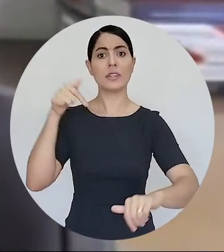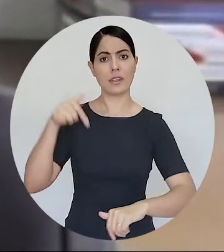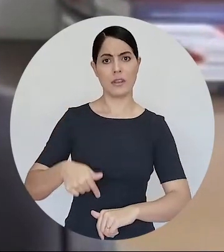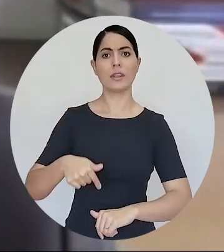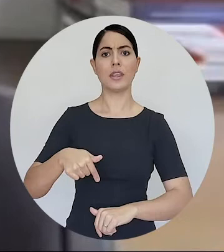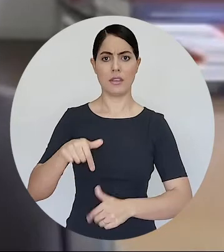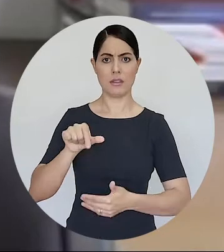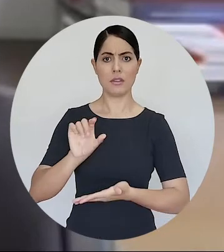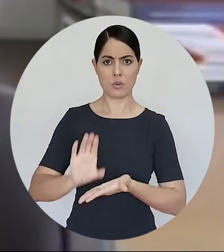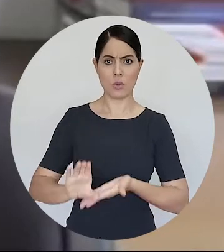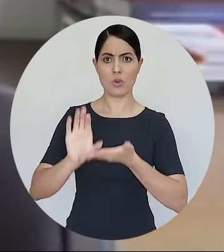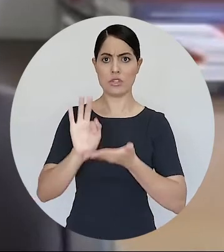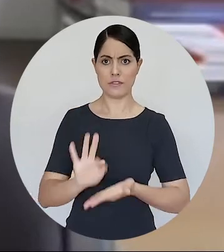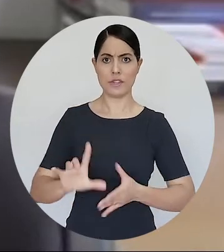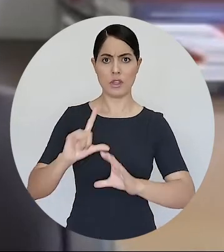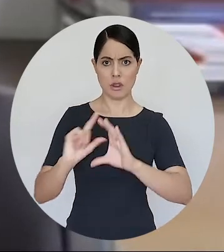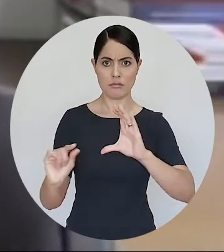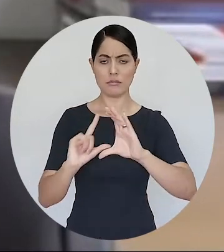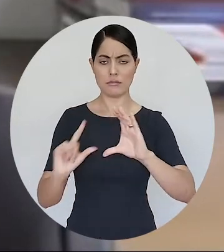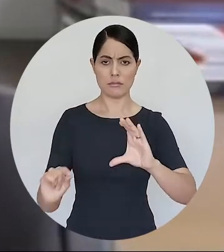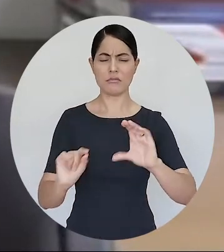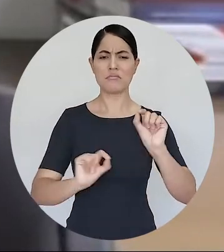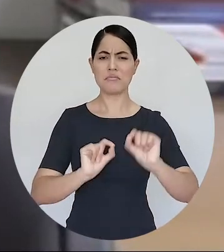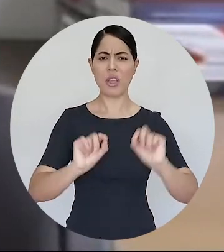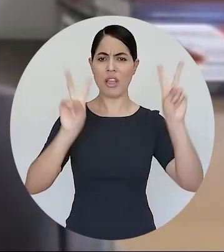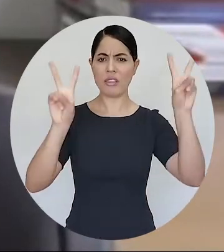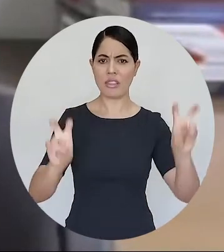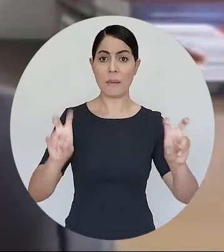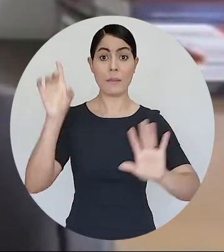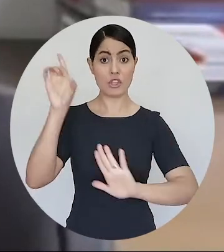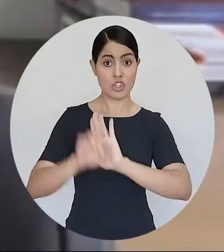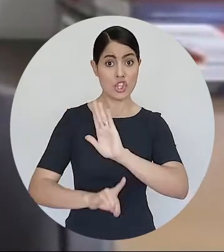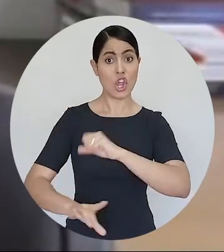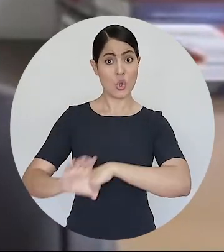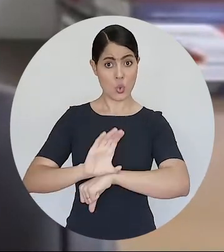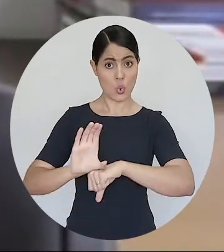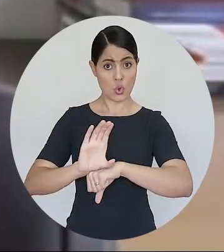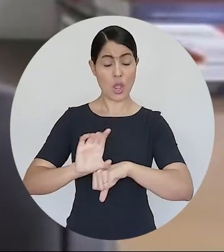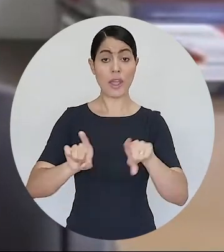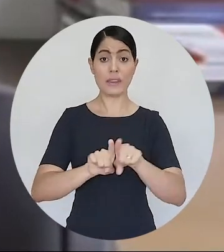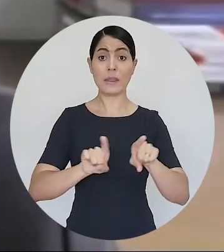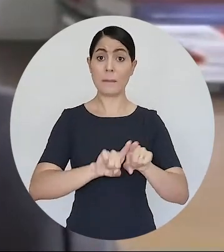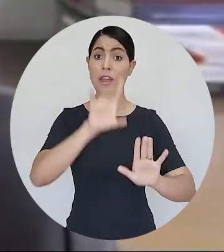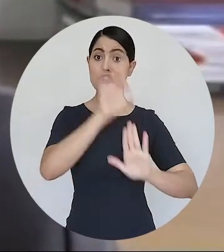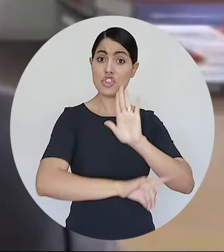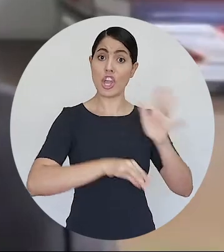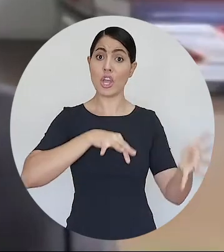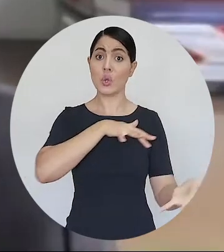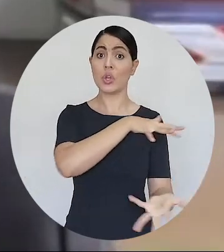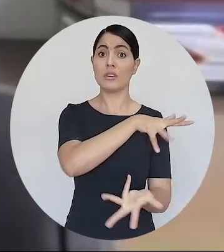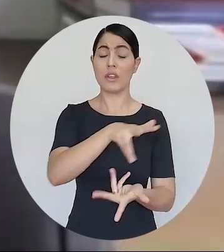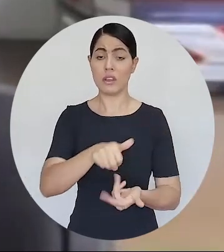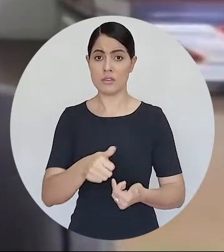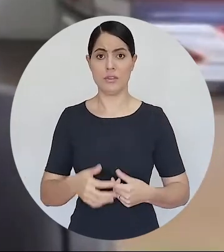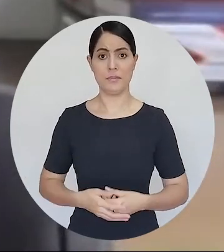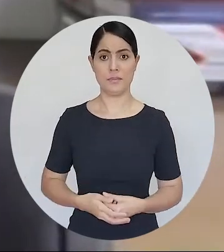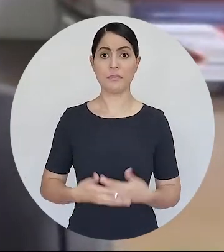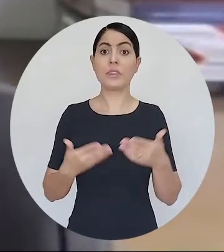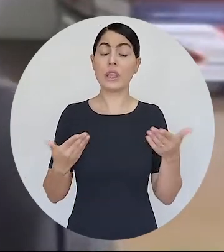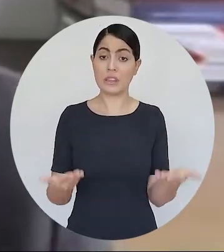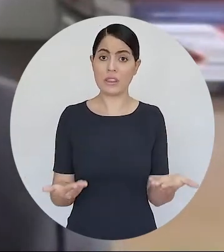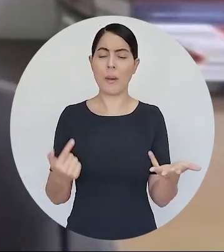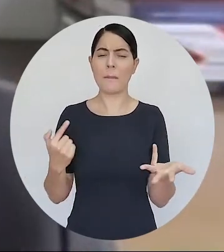desse CF-OAB, Direito Constitucional e Direito Internacional. Isto posto, acolhendo as